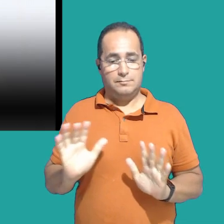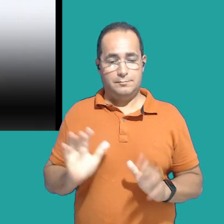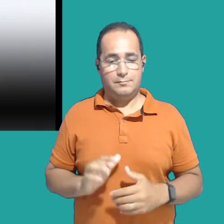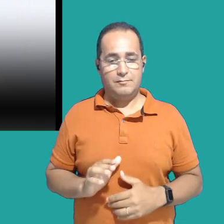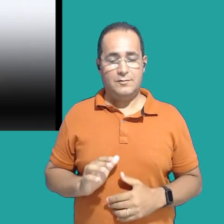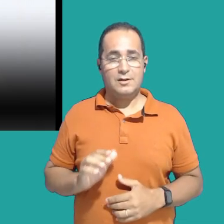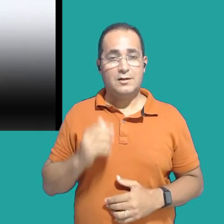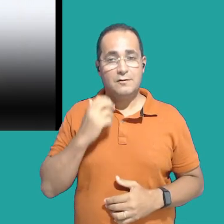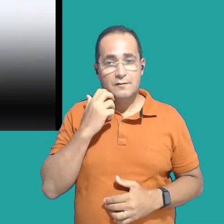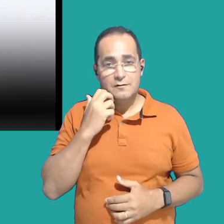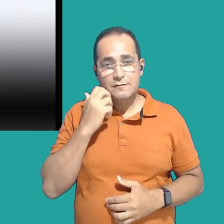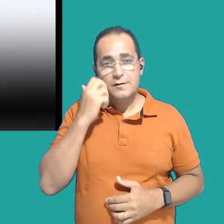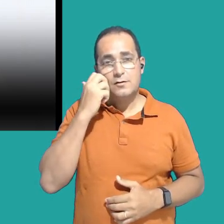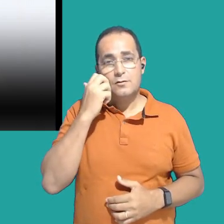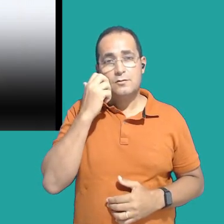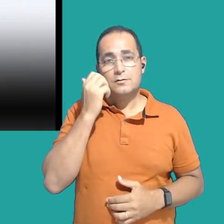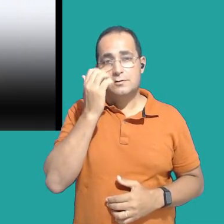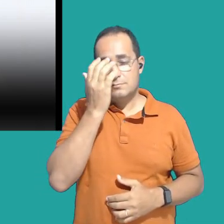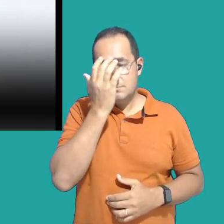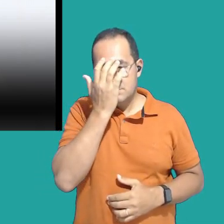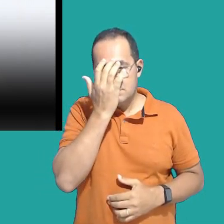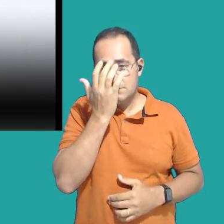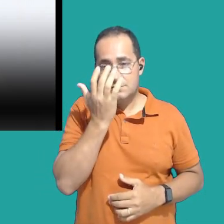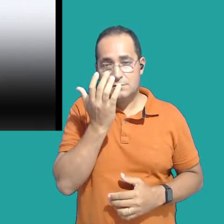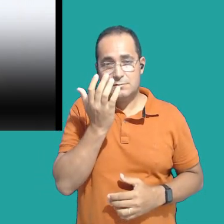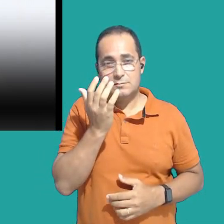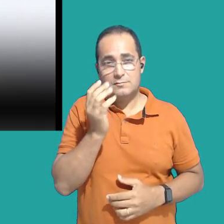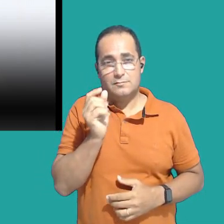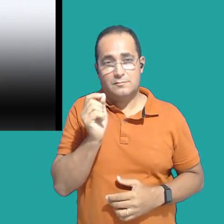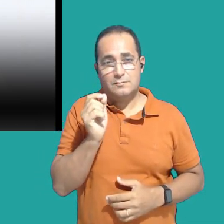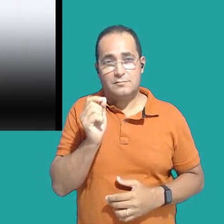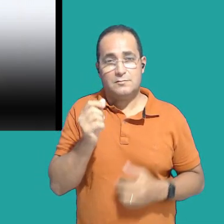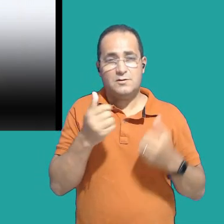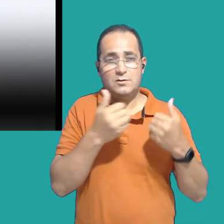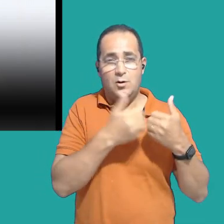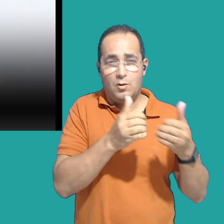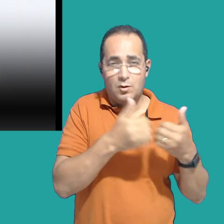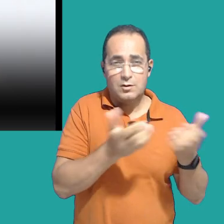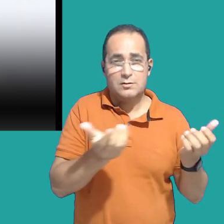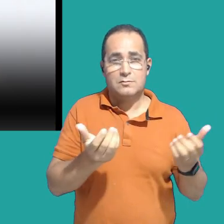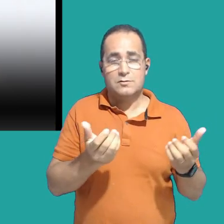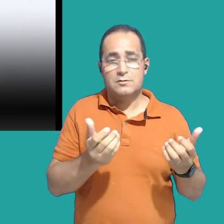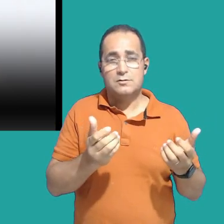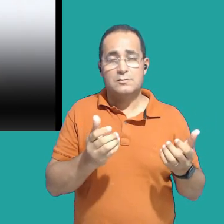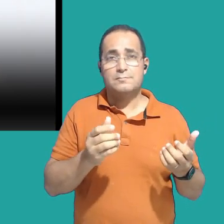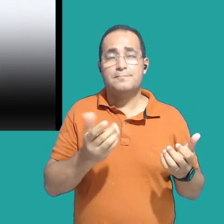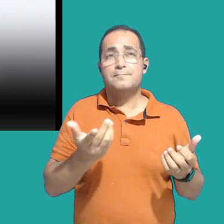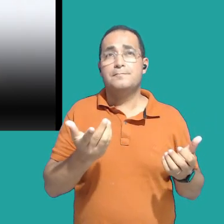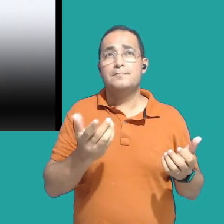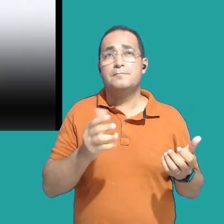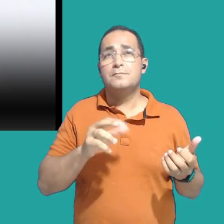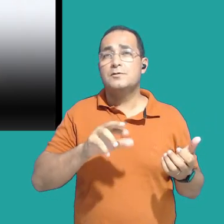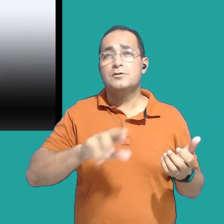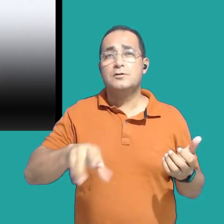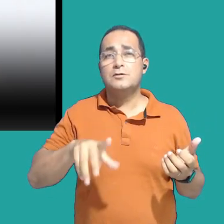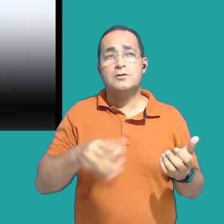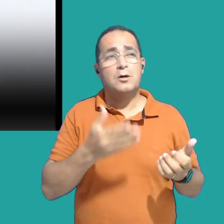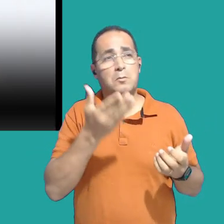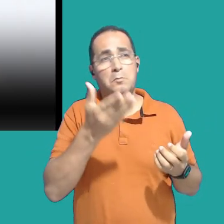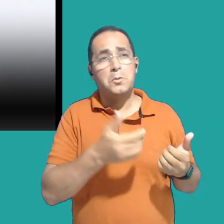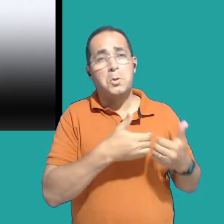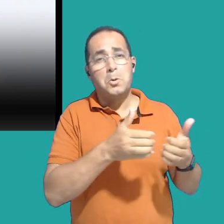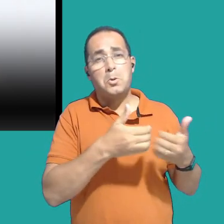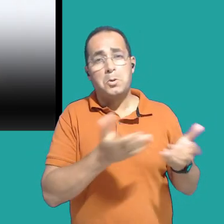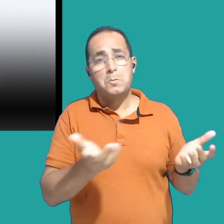aí eu fiquei um pouquinho, eu acho que envergonhado de ir de ônibus e tal, mas